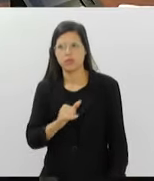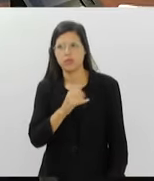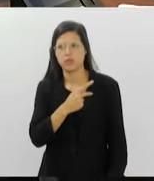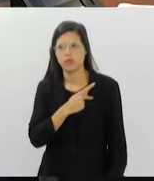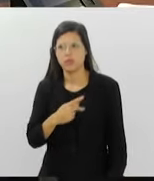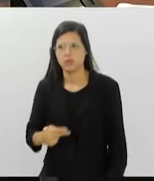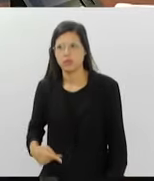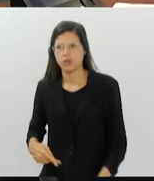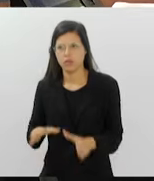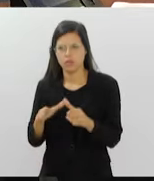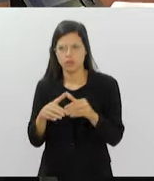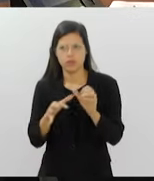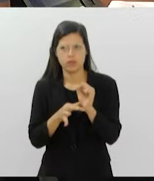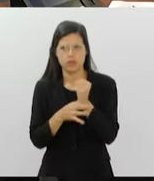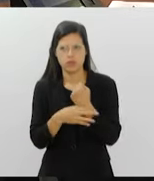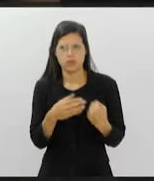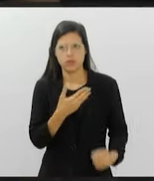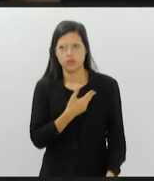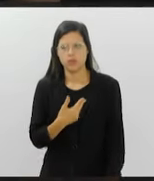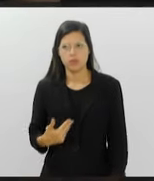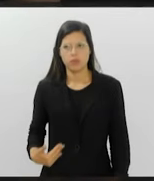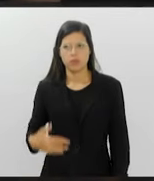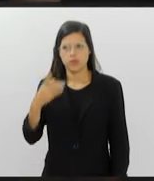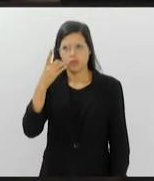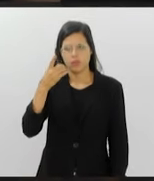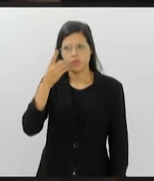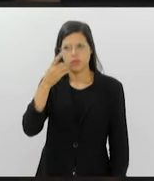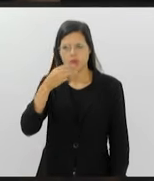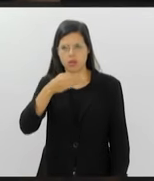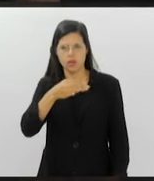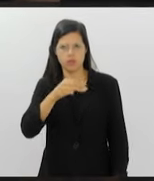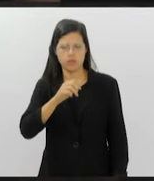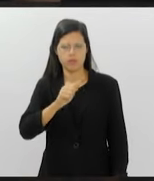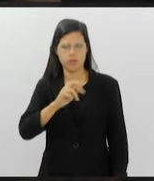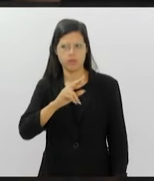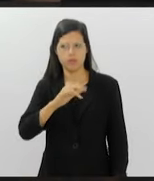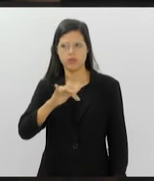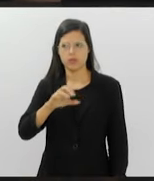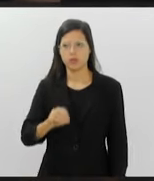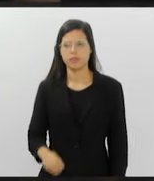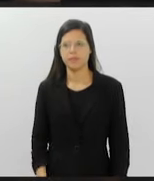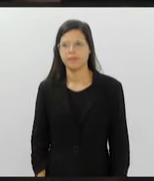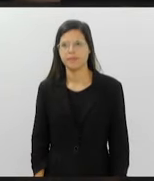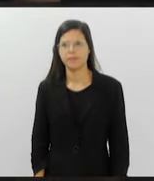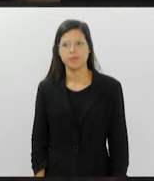Comissão de Segurança Pública, deputado Márcio Galberto.